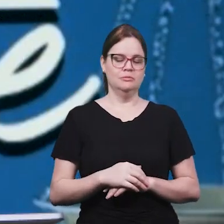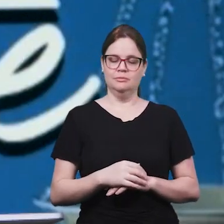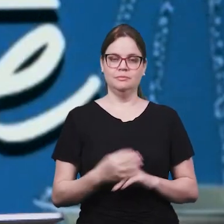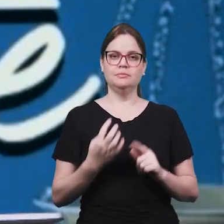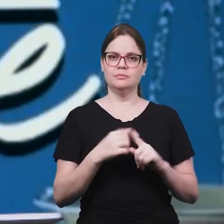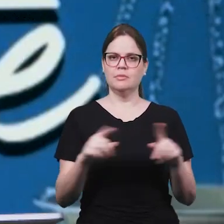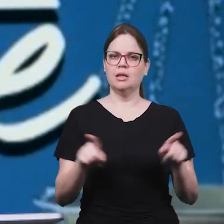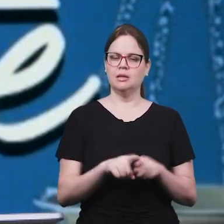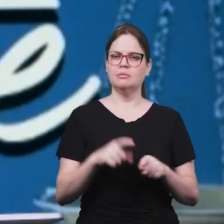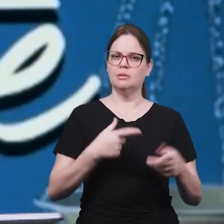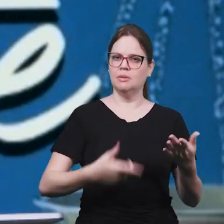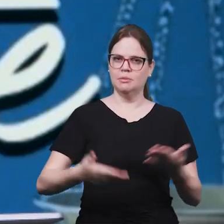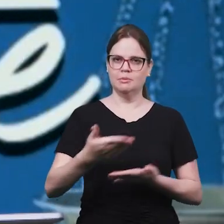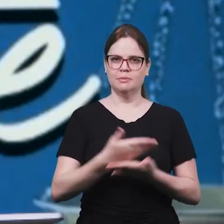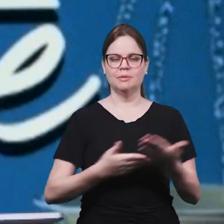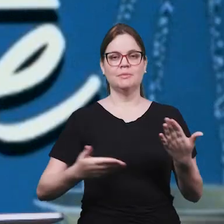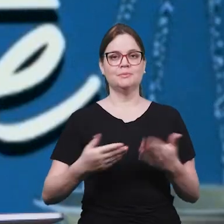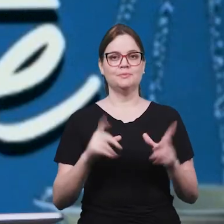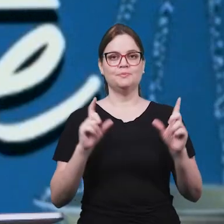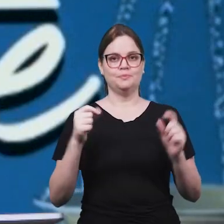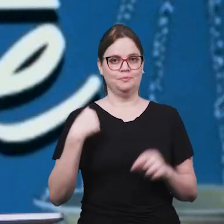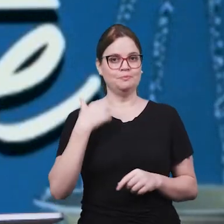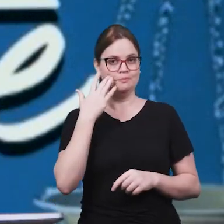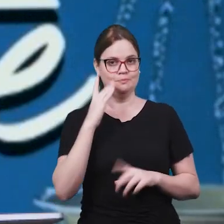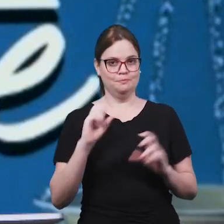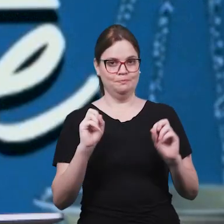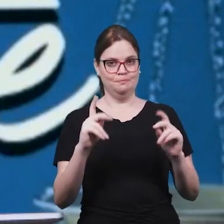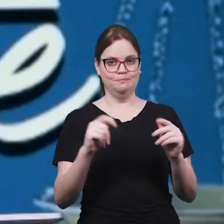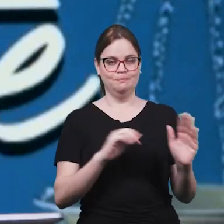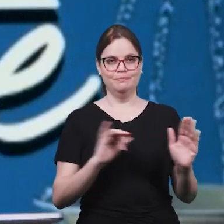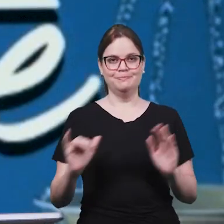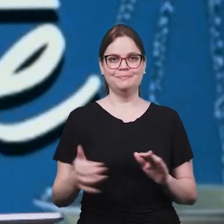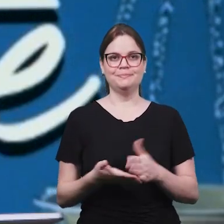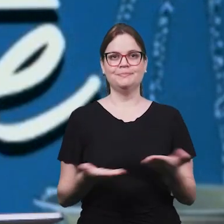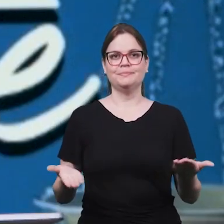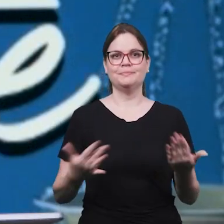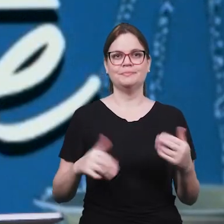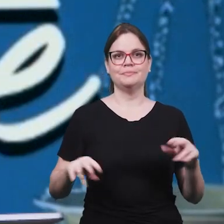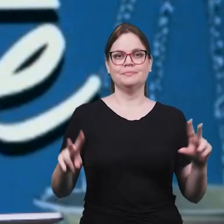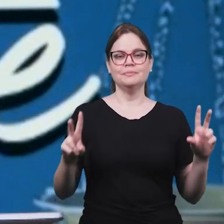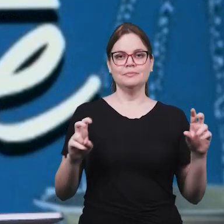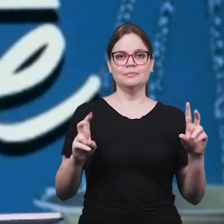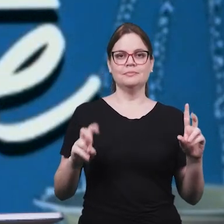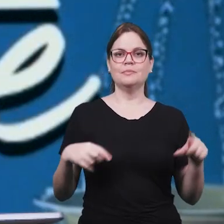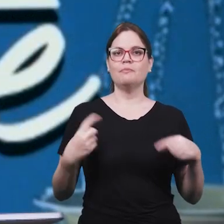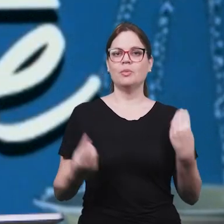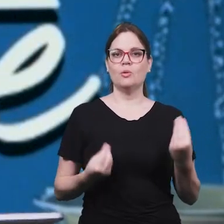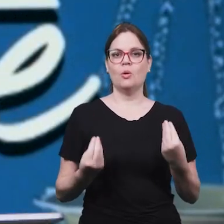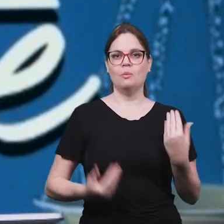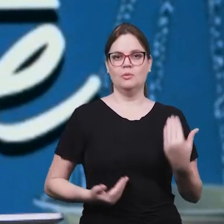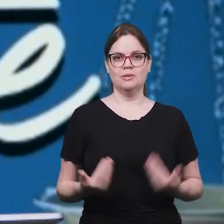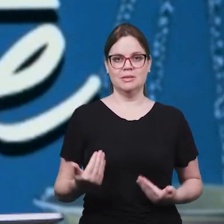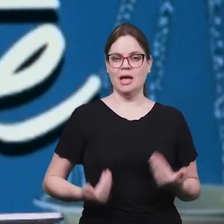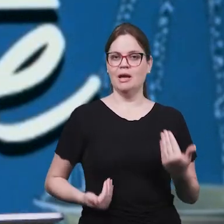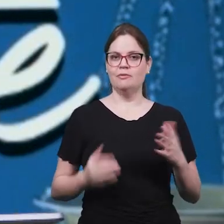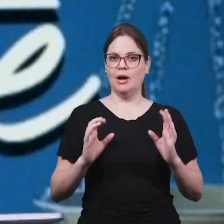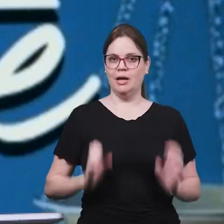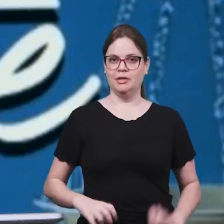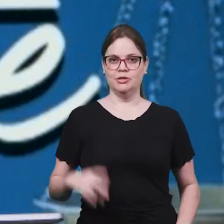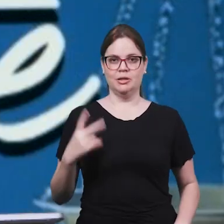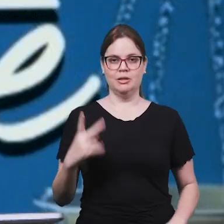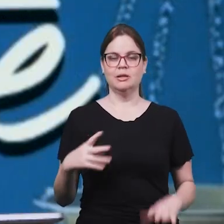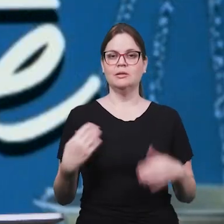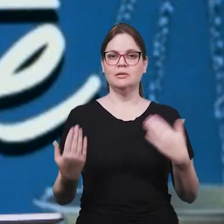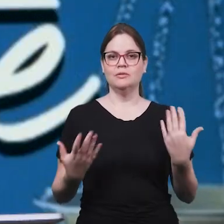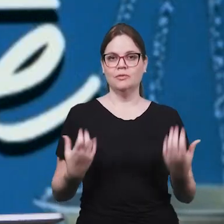algumas interações aqui sobre o que você acha. O nosso assunto hoje, dentro da ética na vida do crente, nós vamos dar sequência